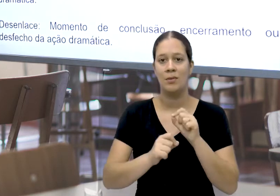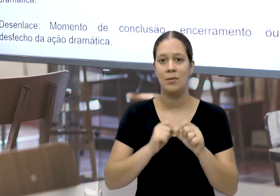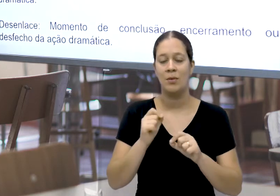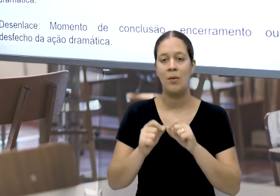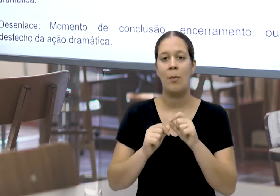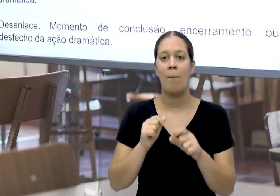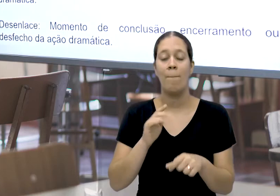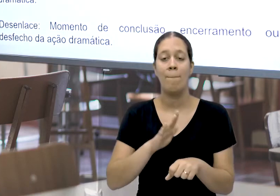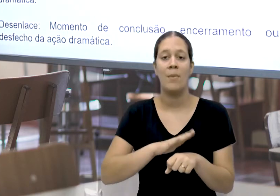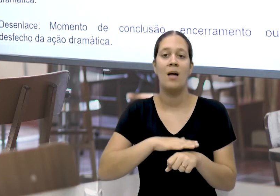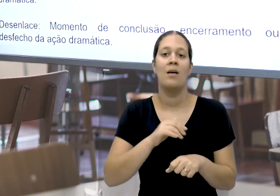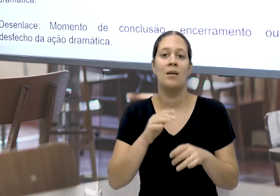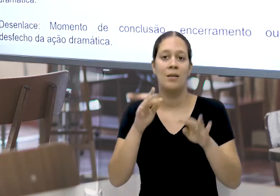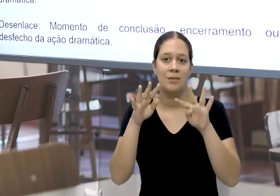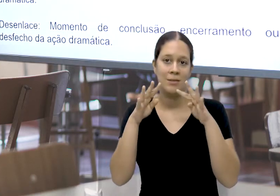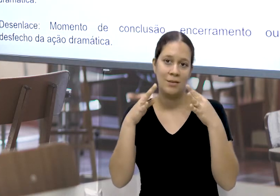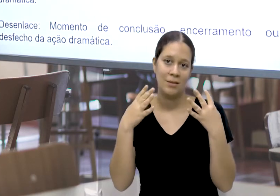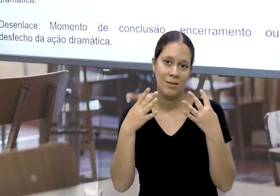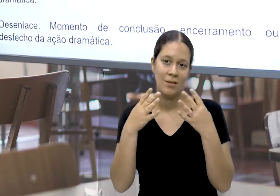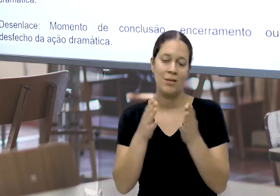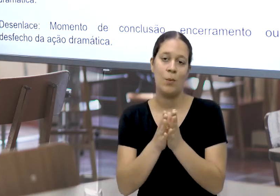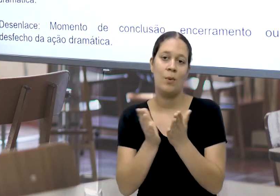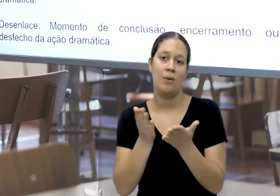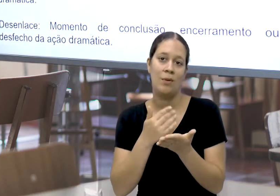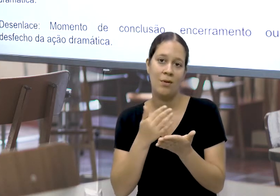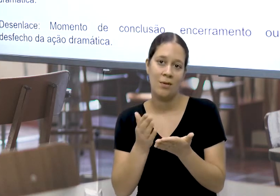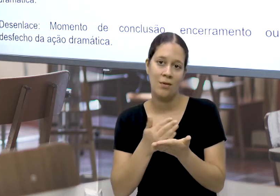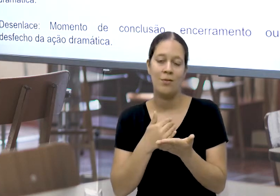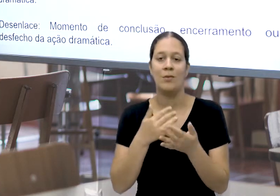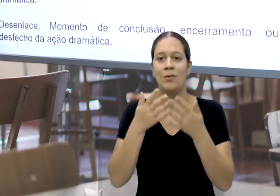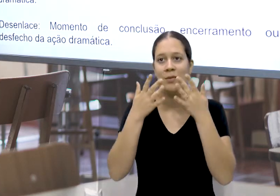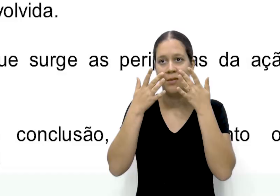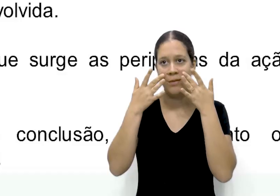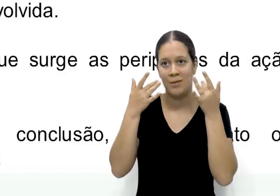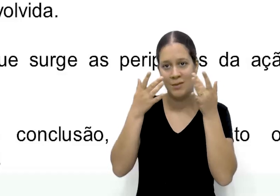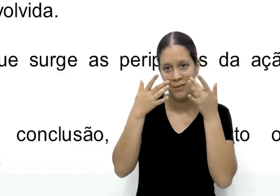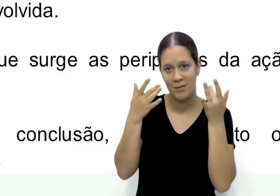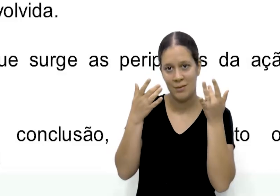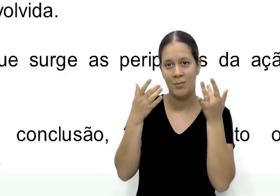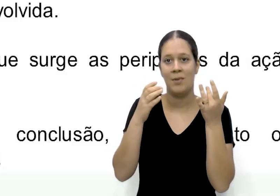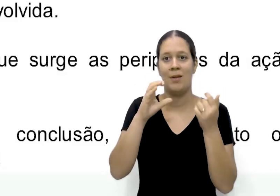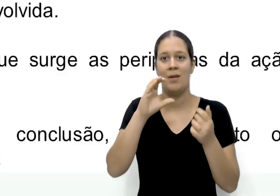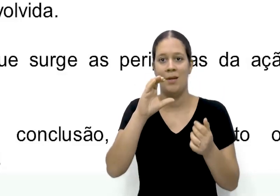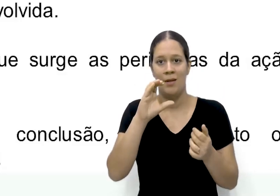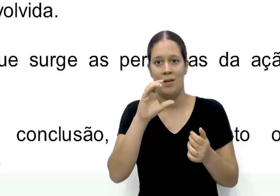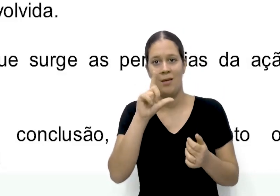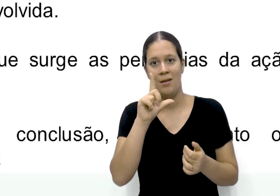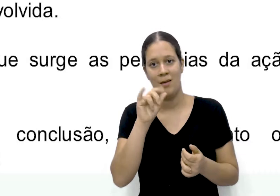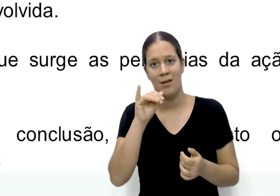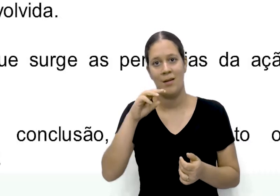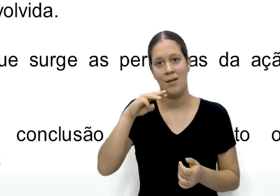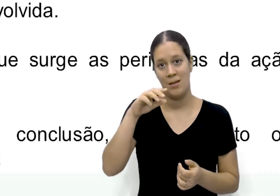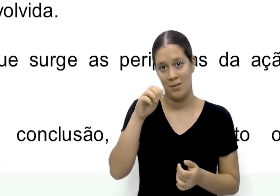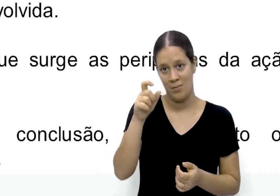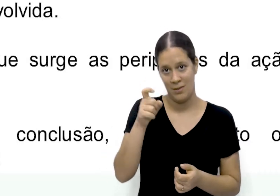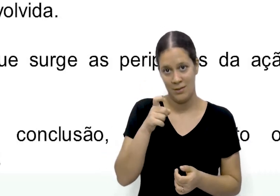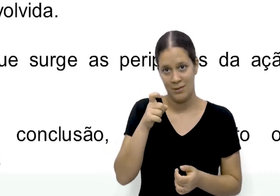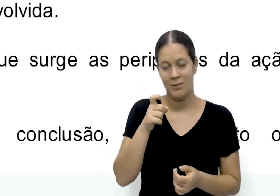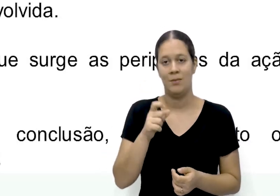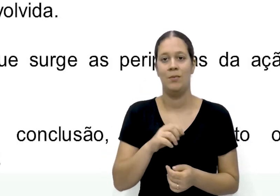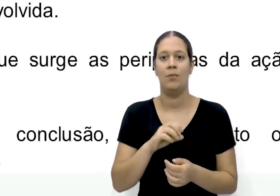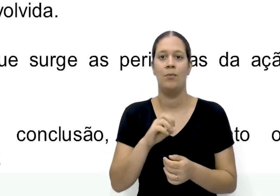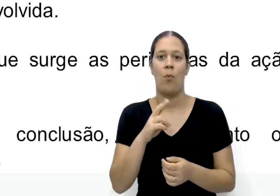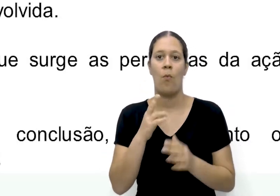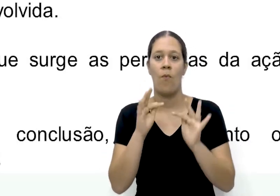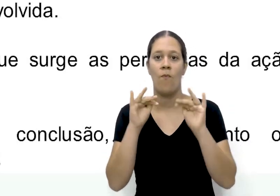desfecho? Gente, fechar. E o desfecho fecha, tá? Neste momento, é a conclusão da história. Vamos encerrar